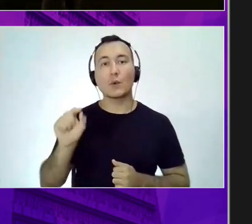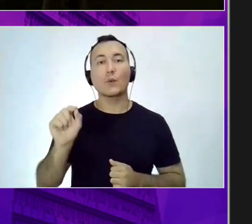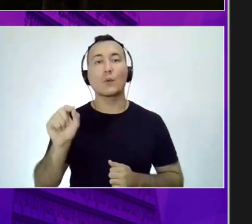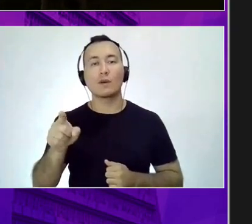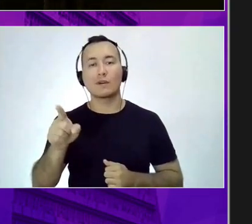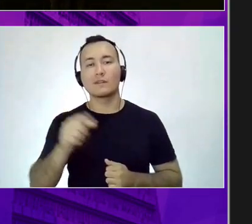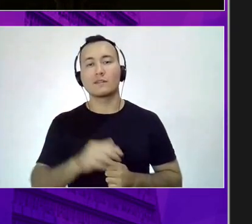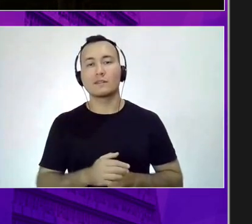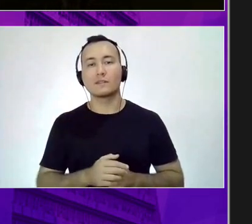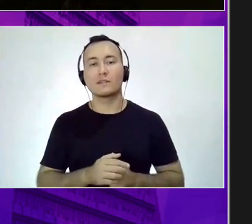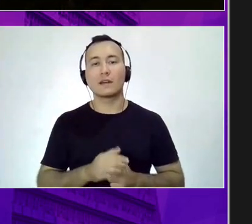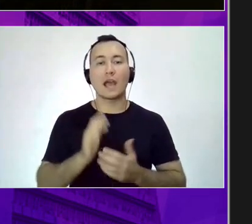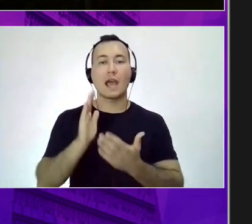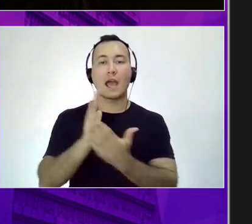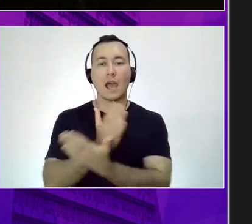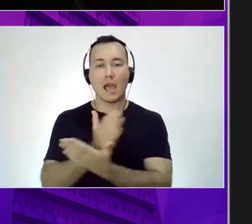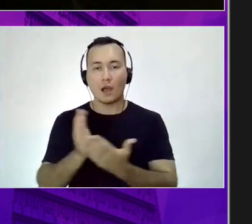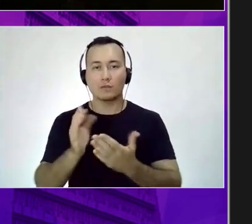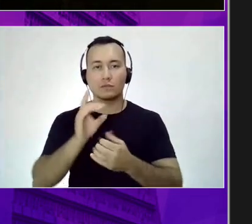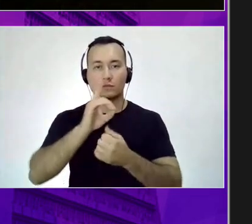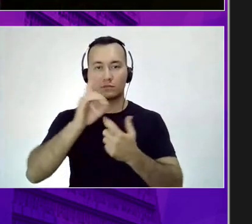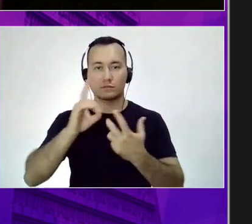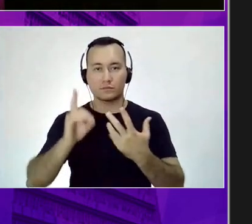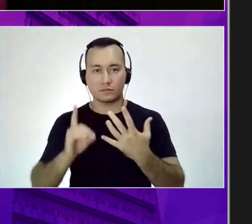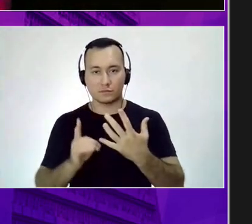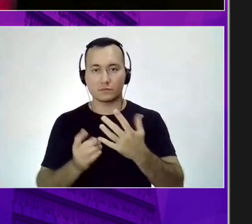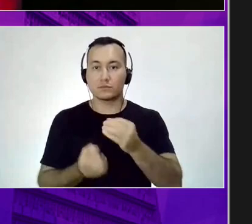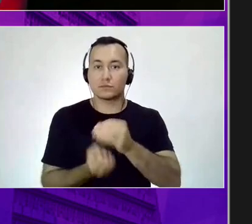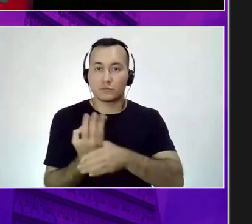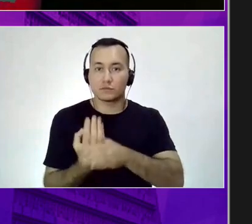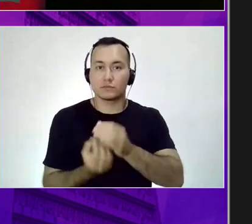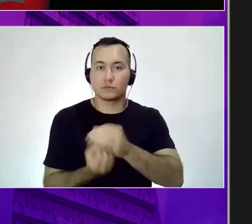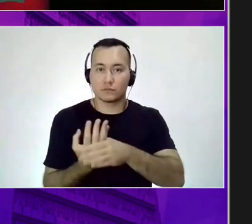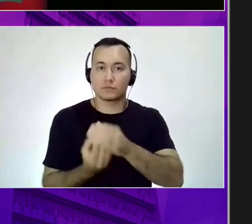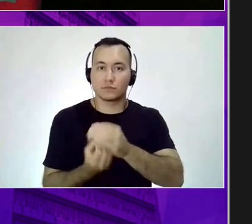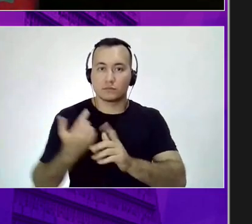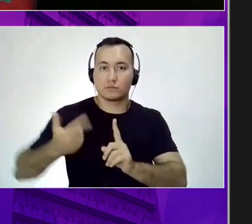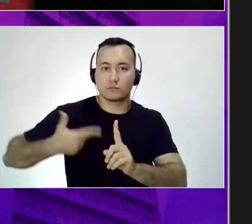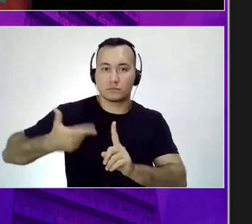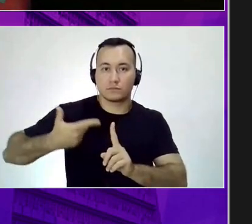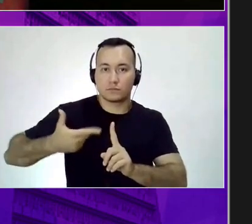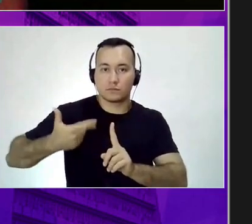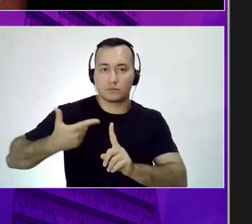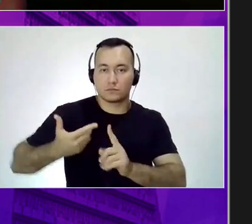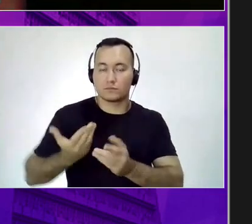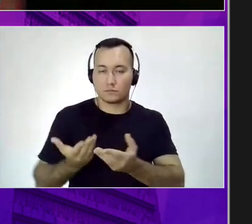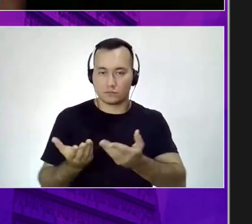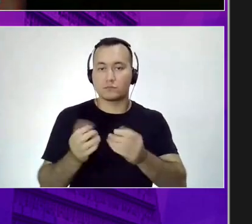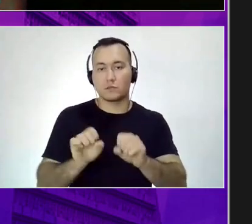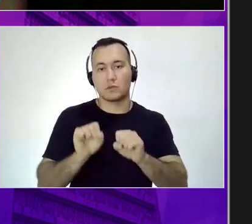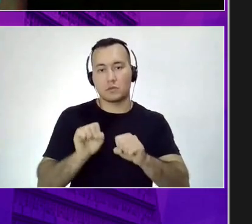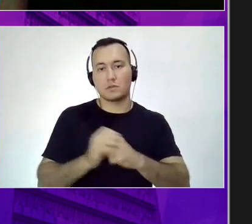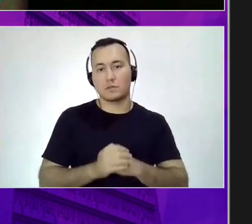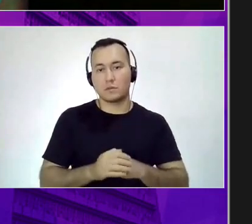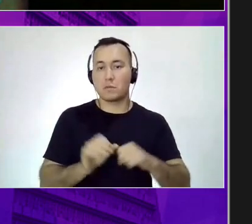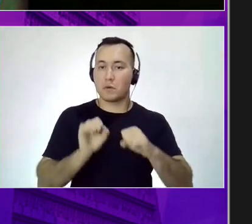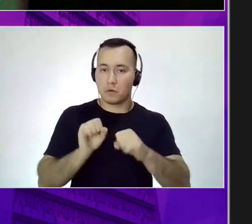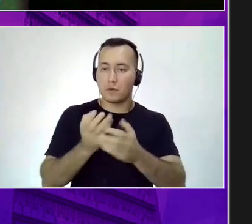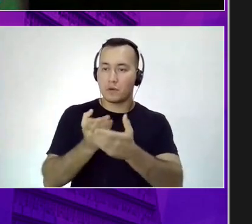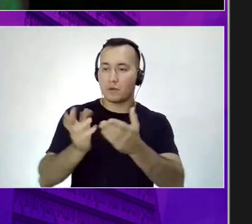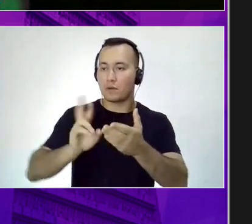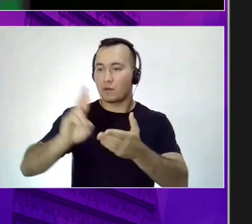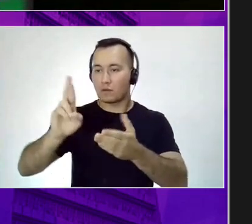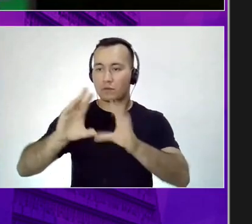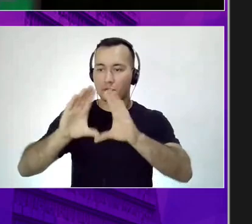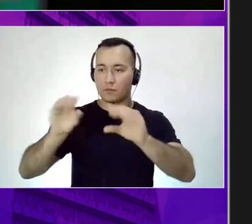fontes de dados, que podem ter ali serviços voltados à parte de armazenamento, como há processamento. Então, ou seja, a